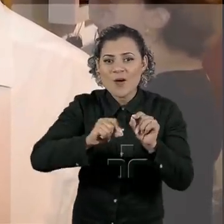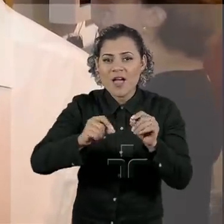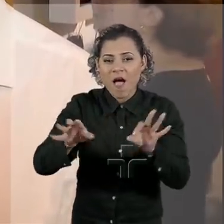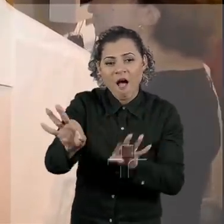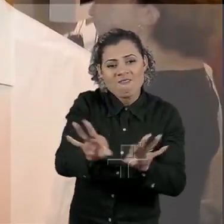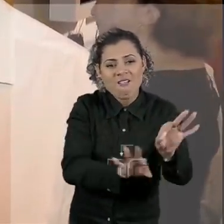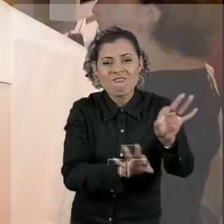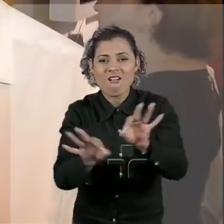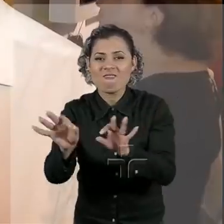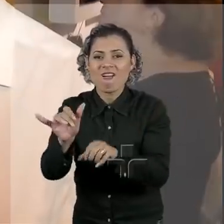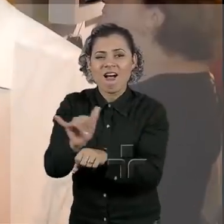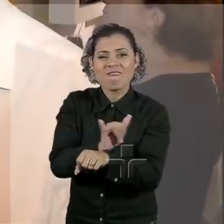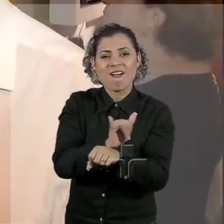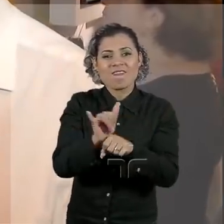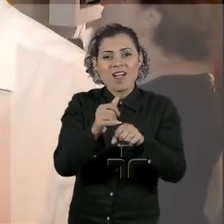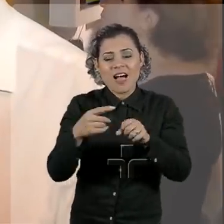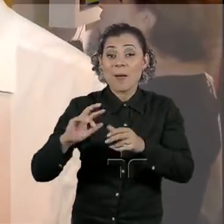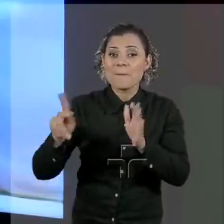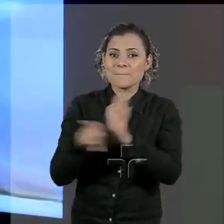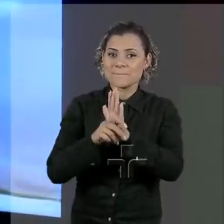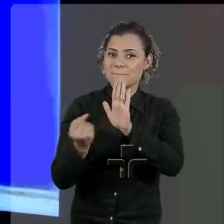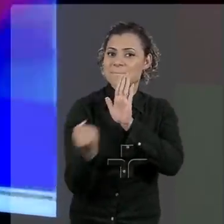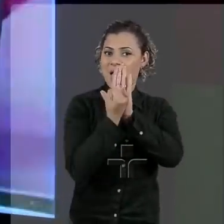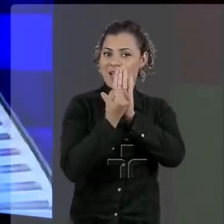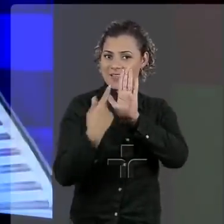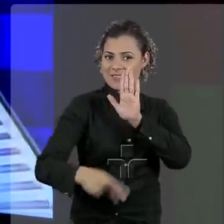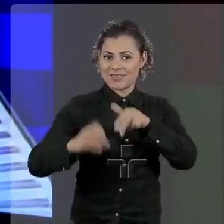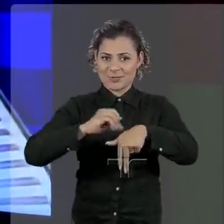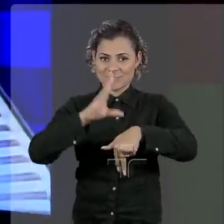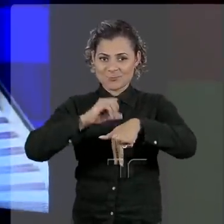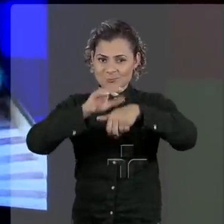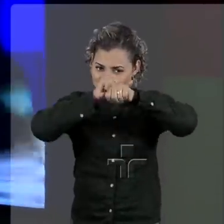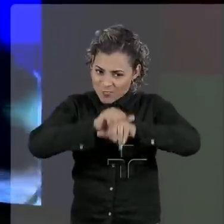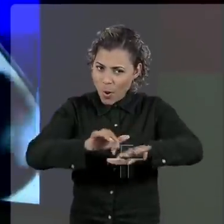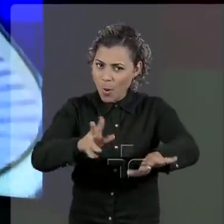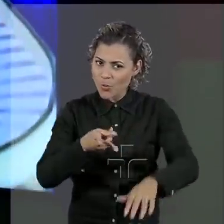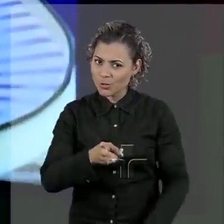dinamizar esse DNA que ela tem.